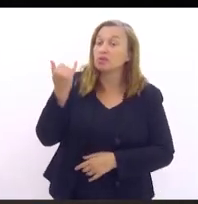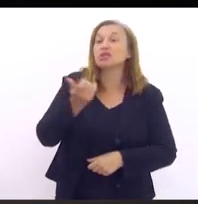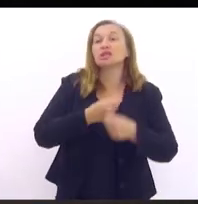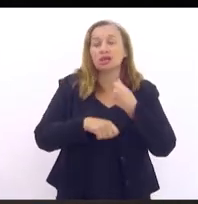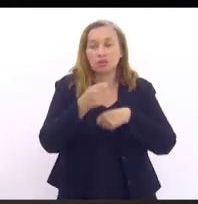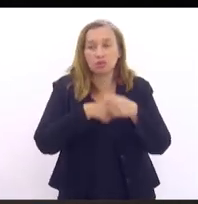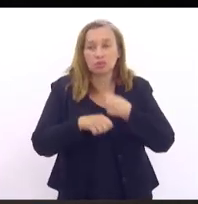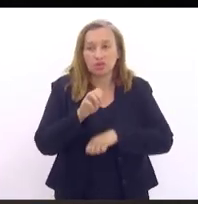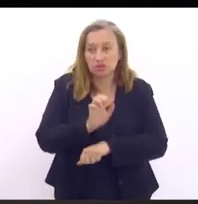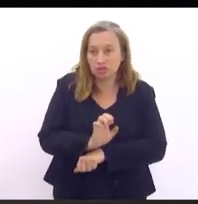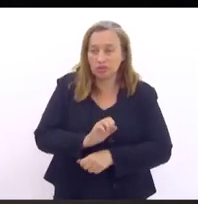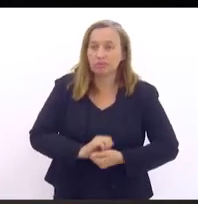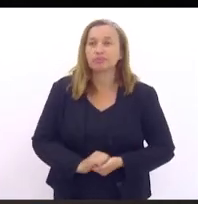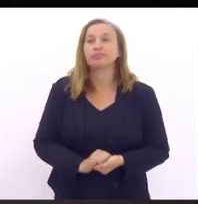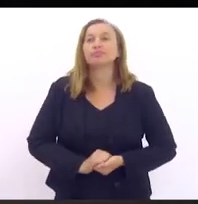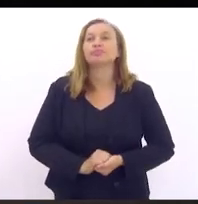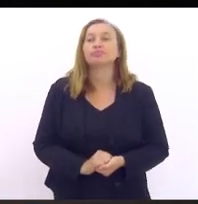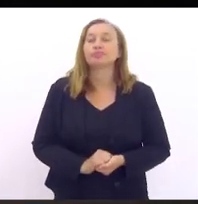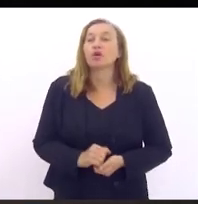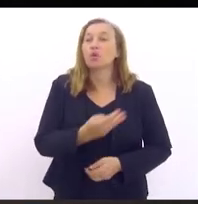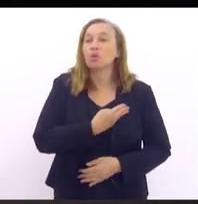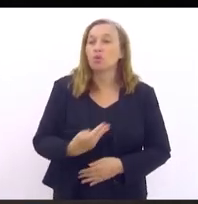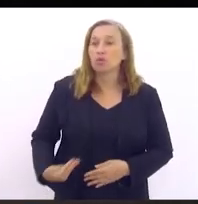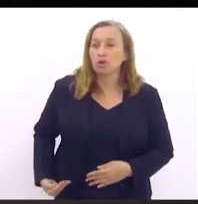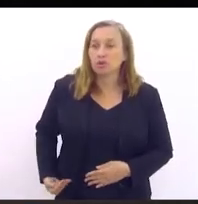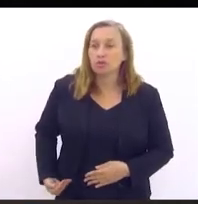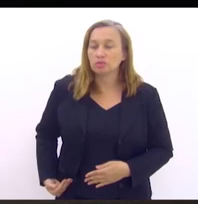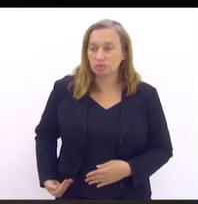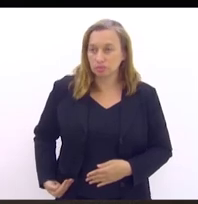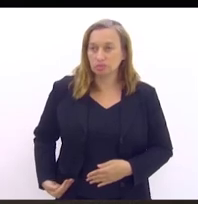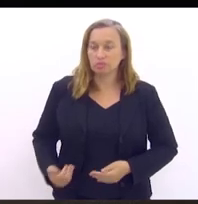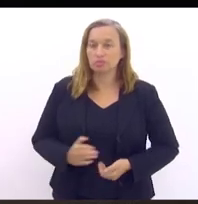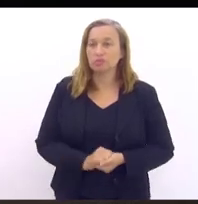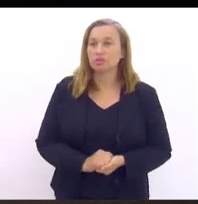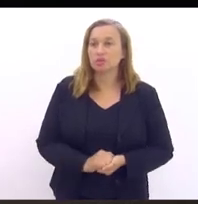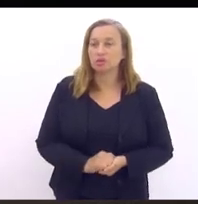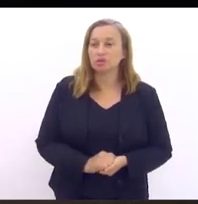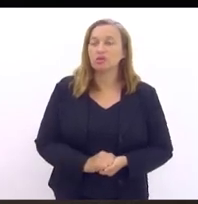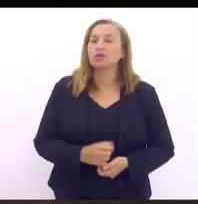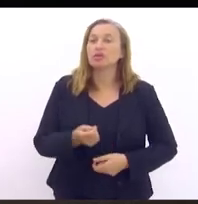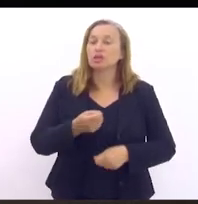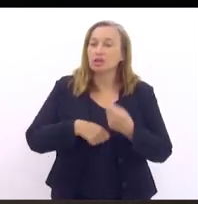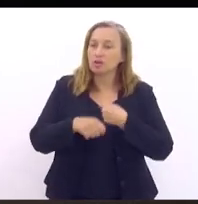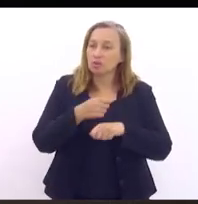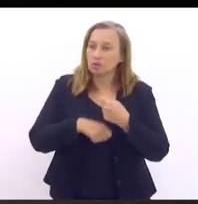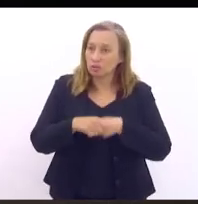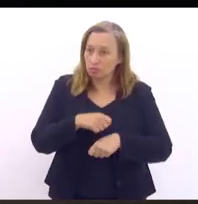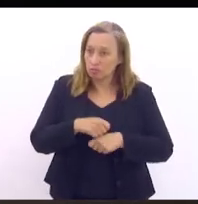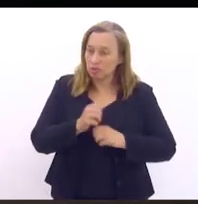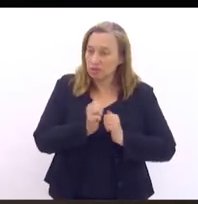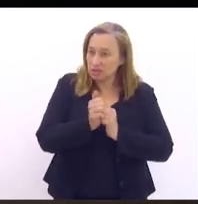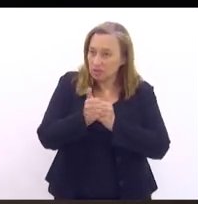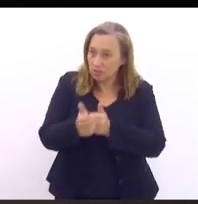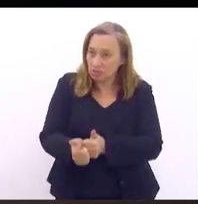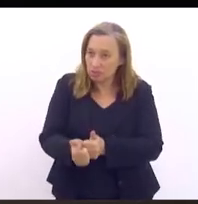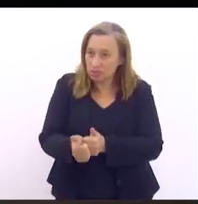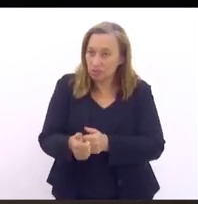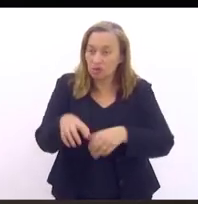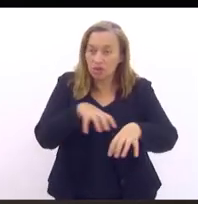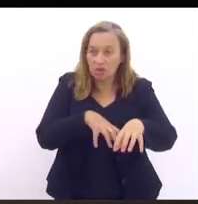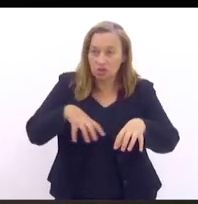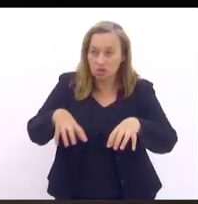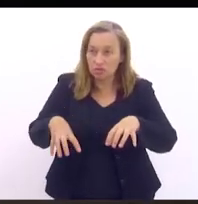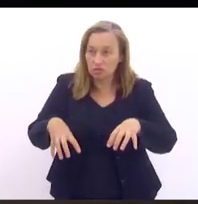economia estadual. O governo está omisso na economia, nessa condução da economia regional,